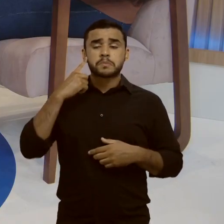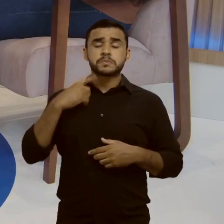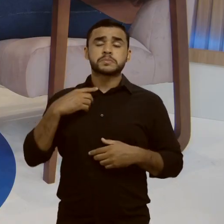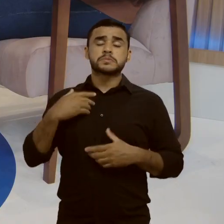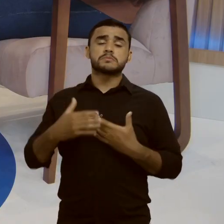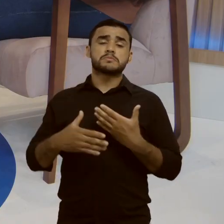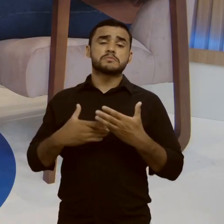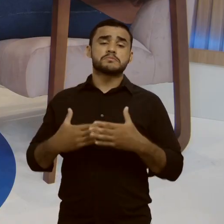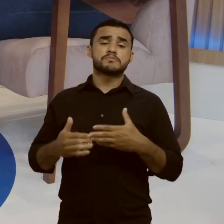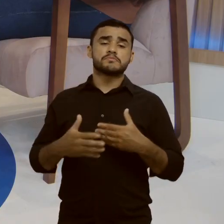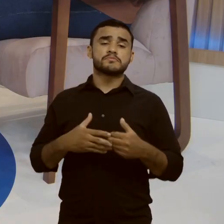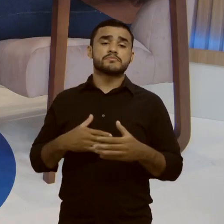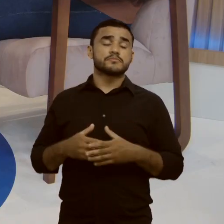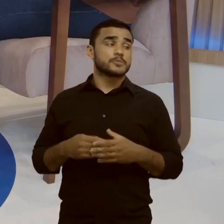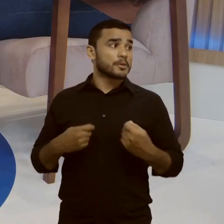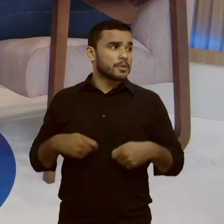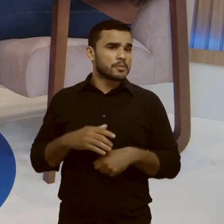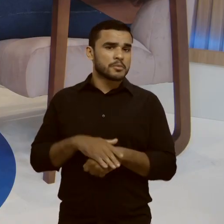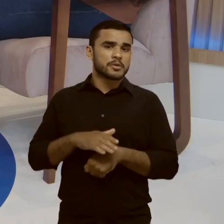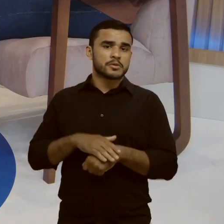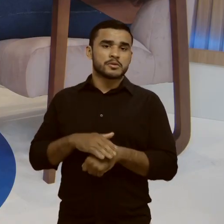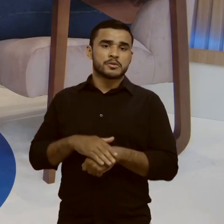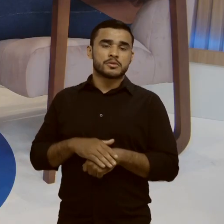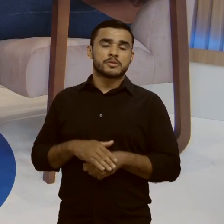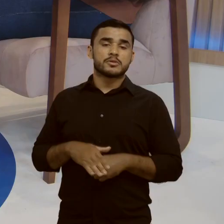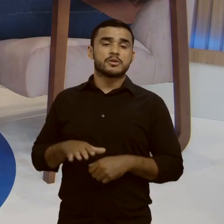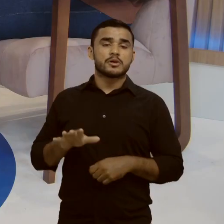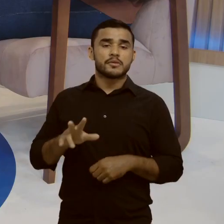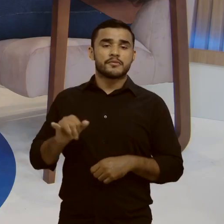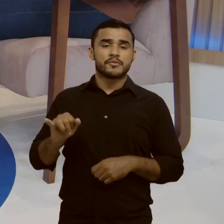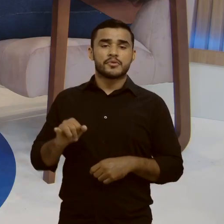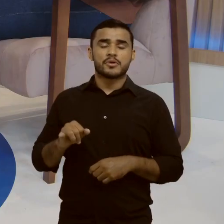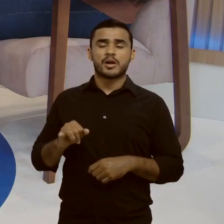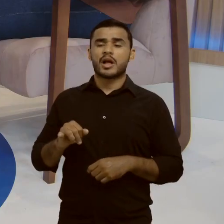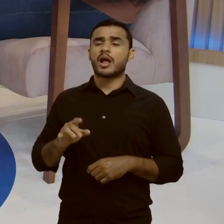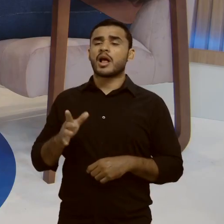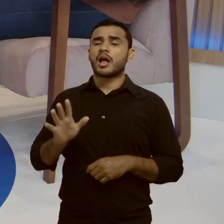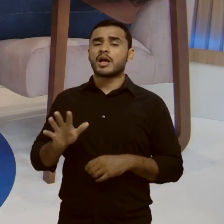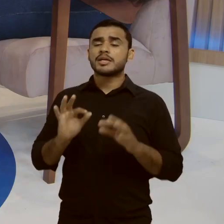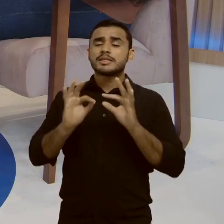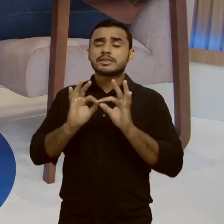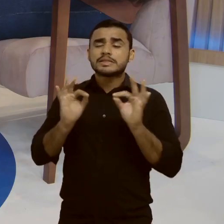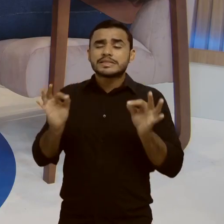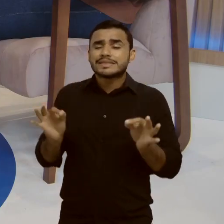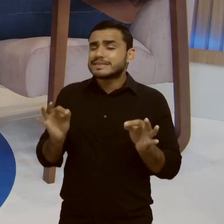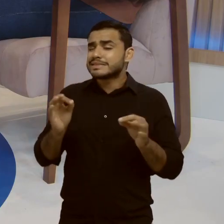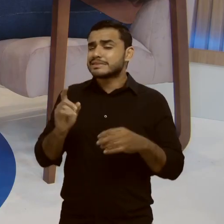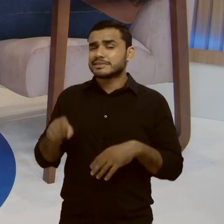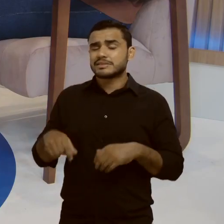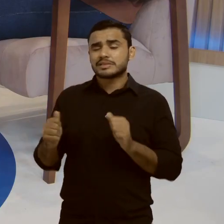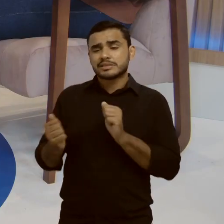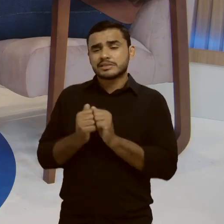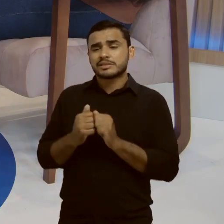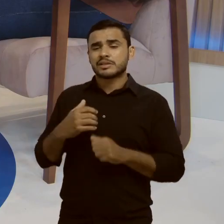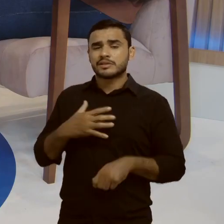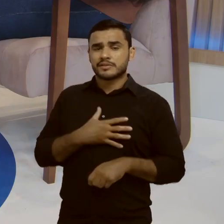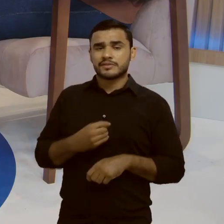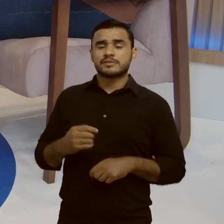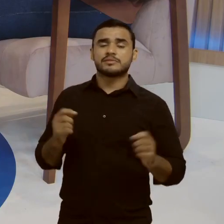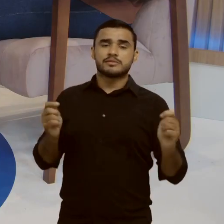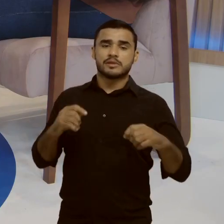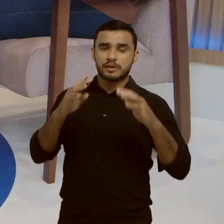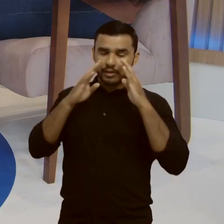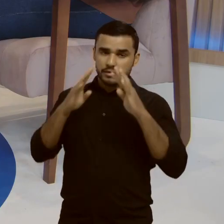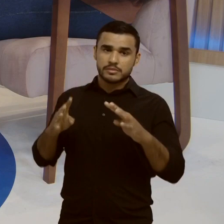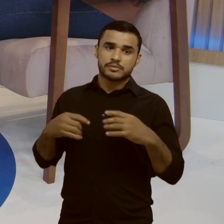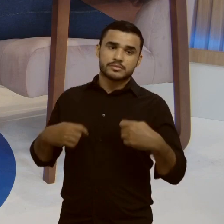vida. E às vezes são momentos que nem precisam ser tão longos, são simples, né? E que a gente consegue estar dando